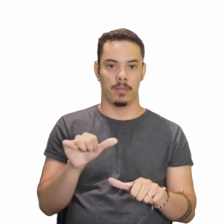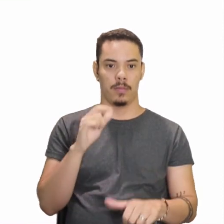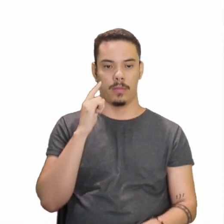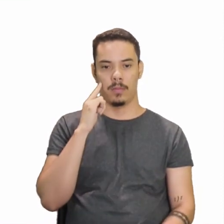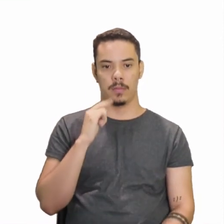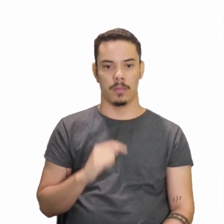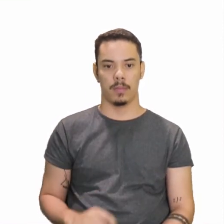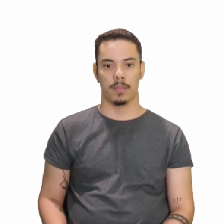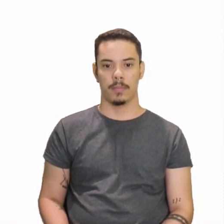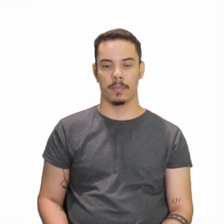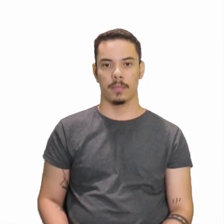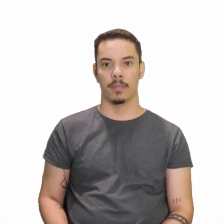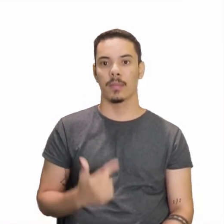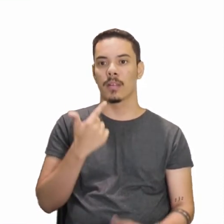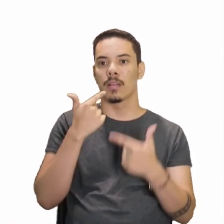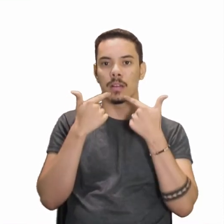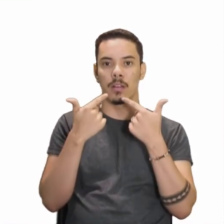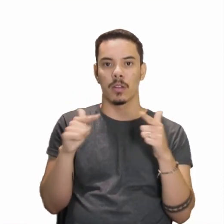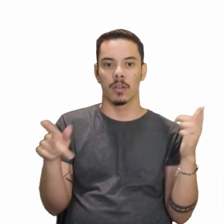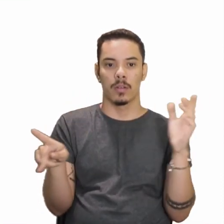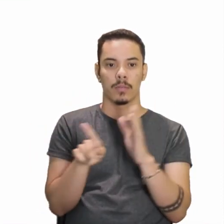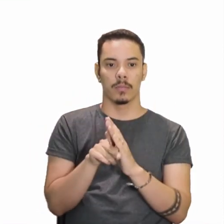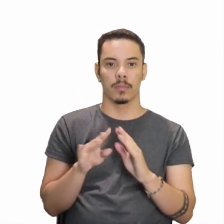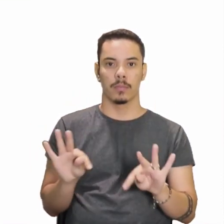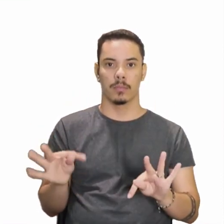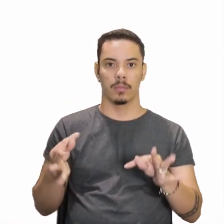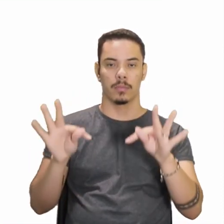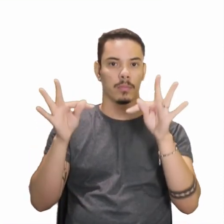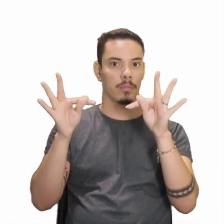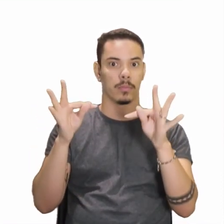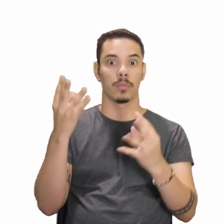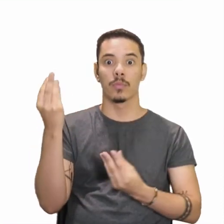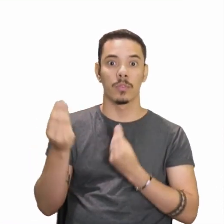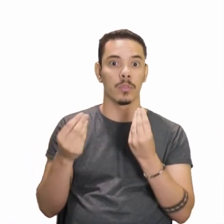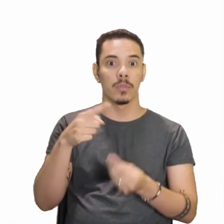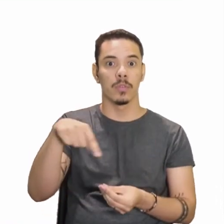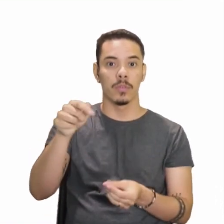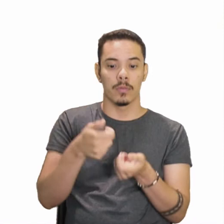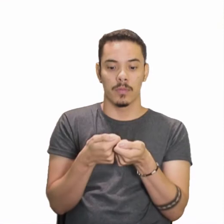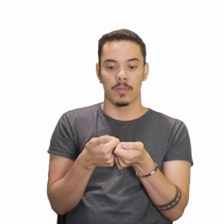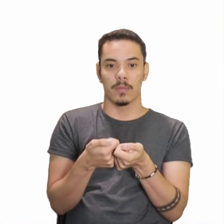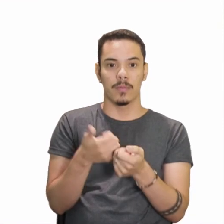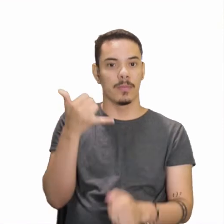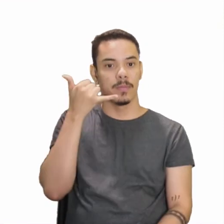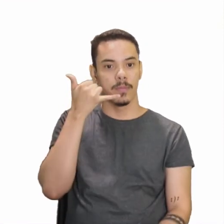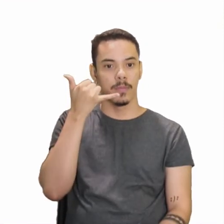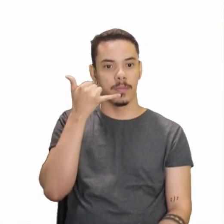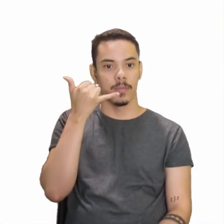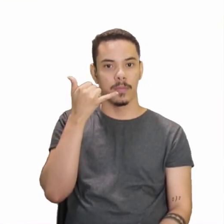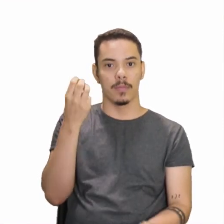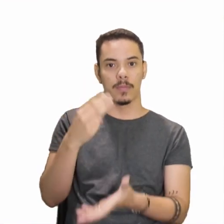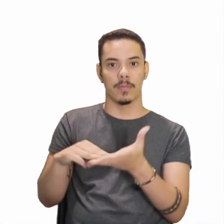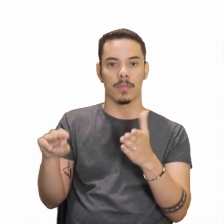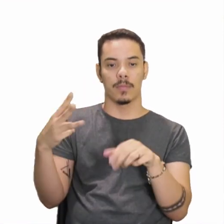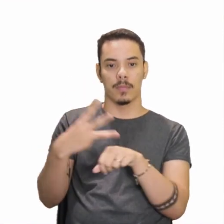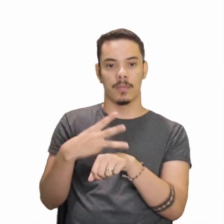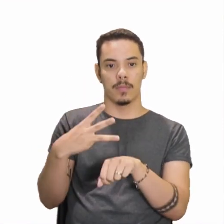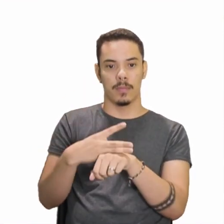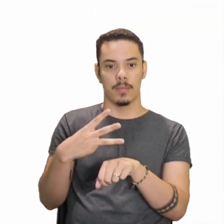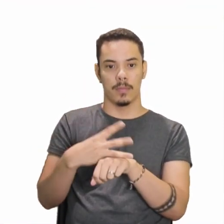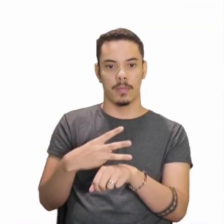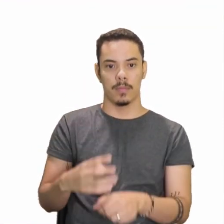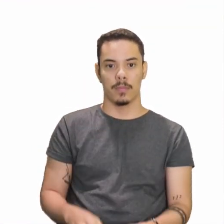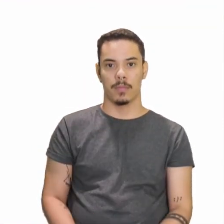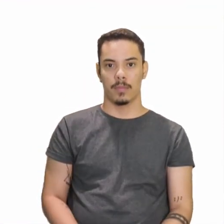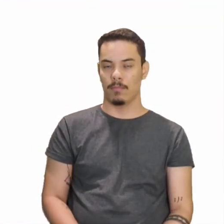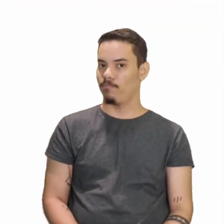só, pela linguagem da tecnologia, como é que você digita aí no seu celular que você manda um zap? É assim?